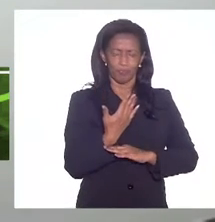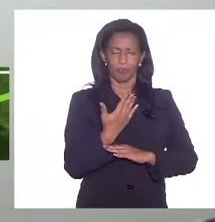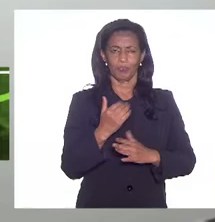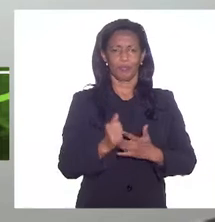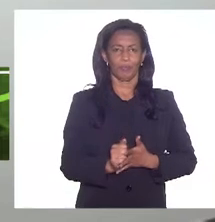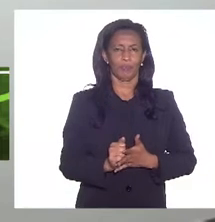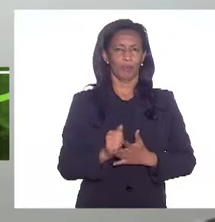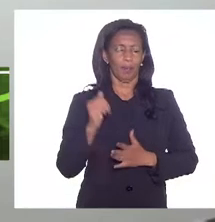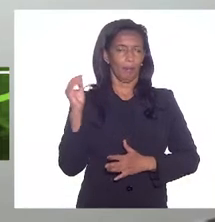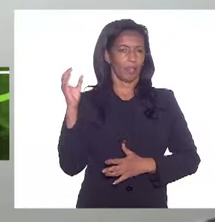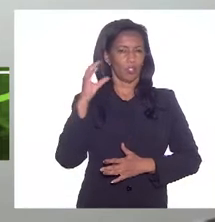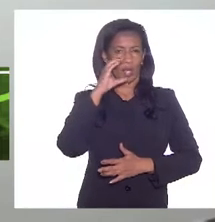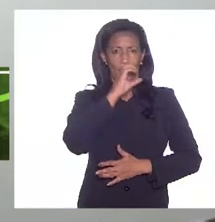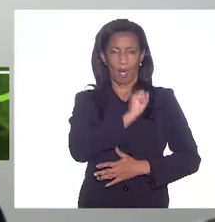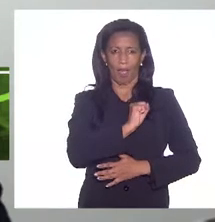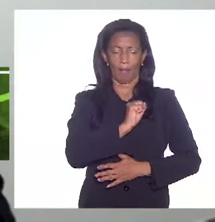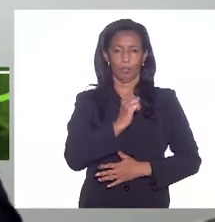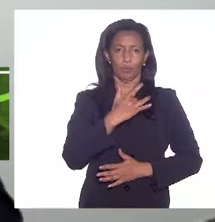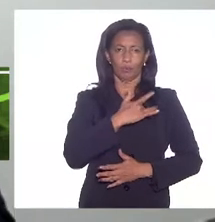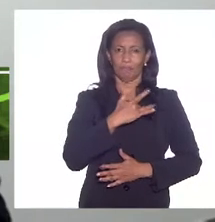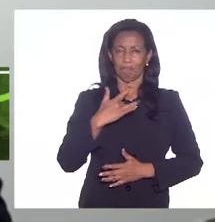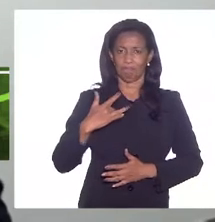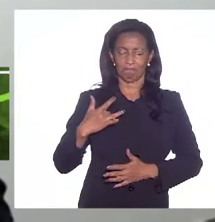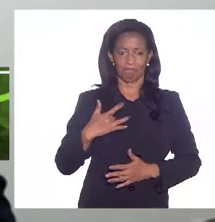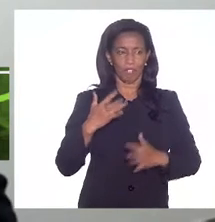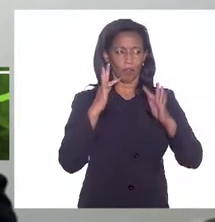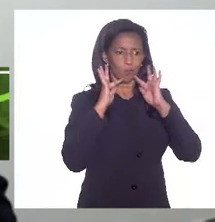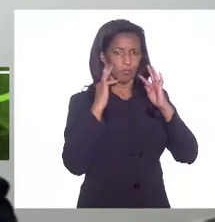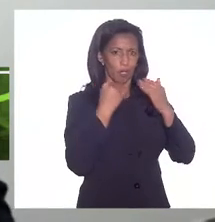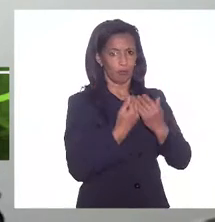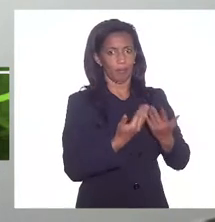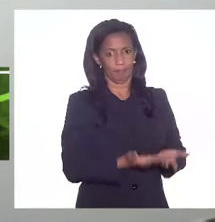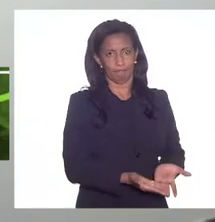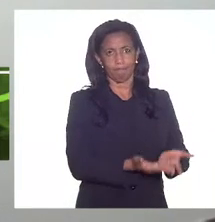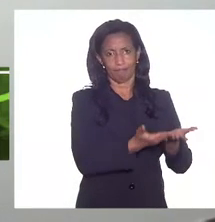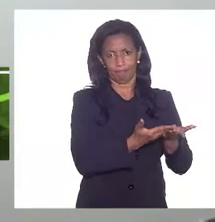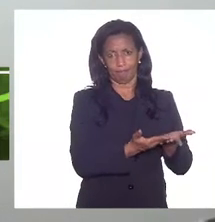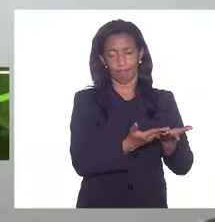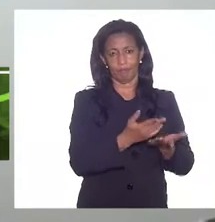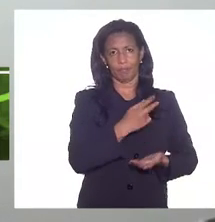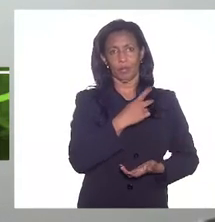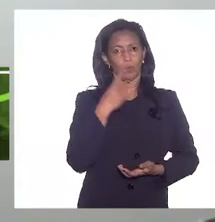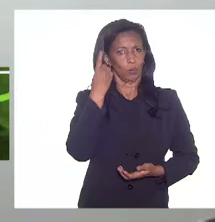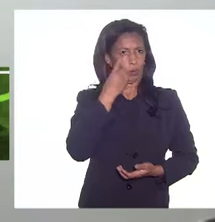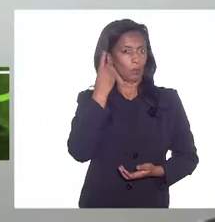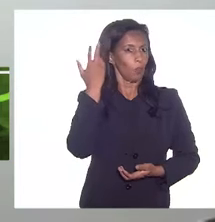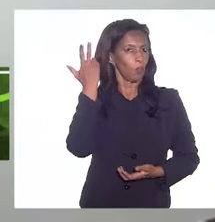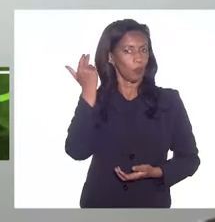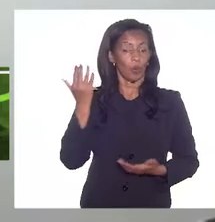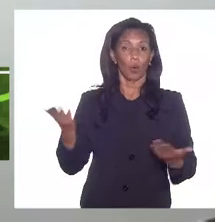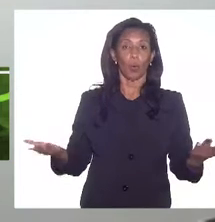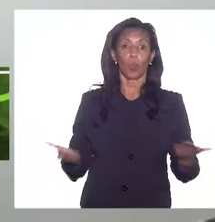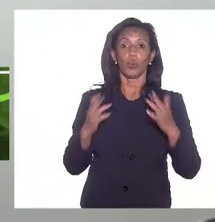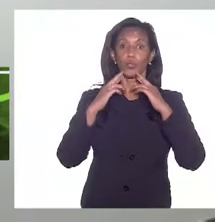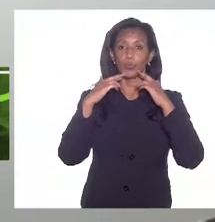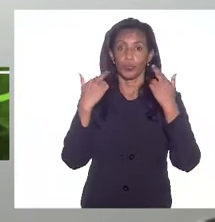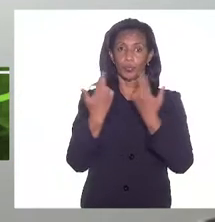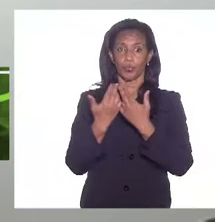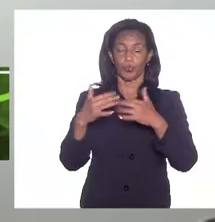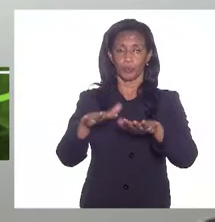mais rápido e pronto estabelecimento ao familiar do deputado Eleomar Coelho. Bom, hoje a nossa audiência pública